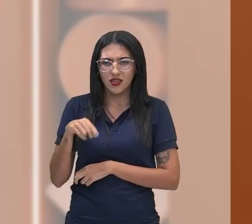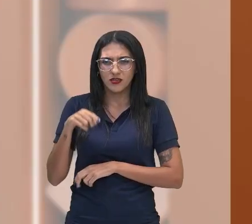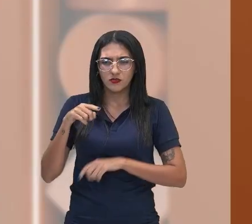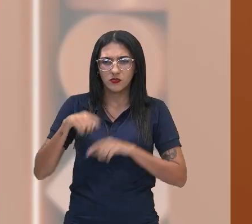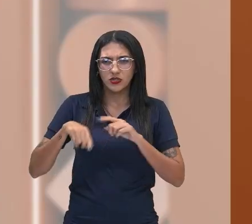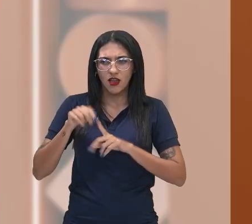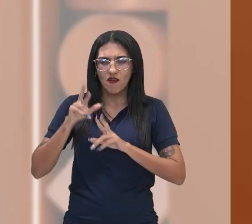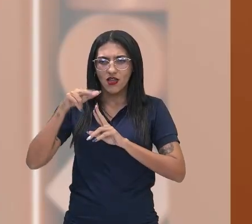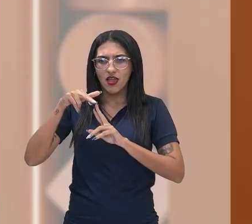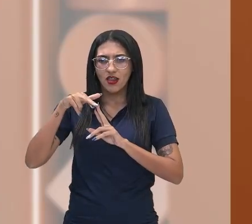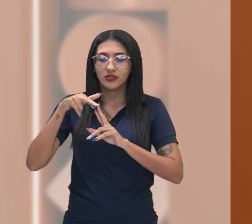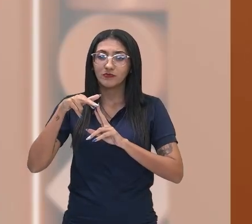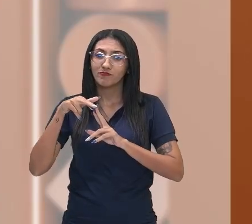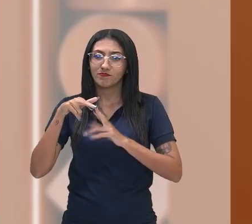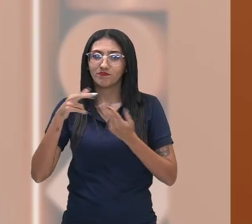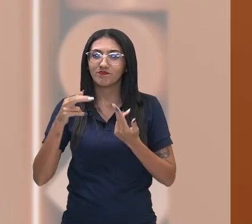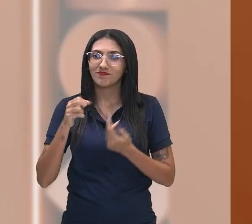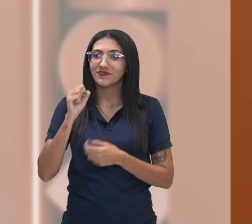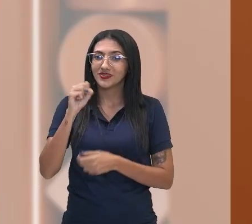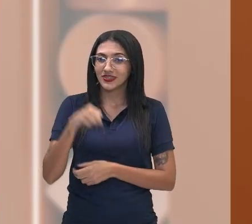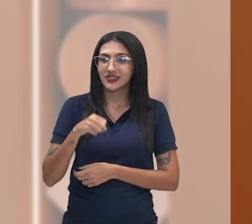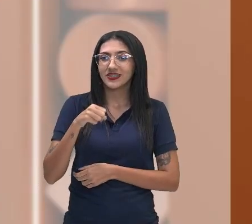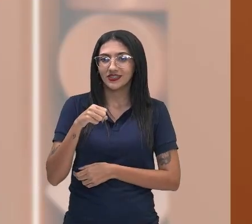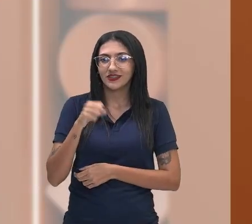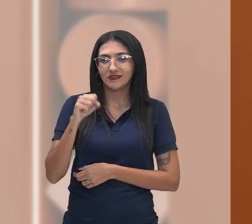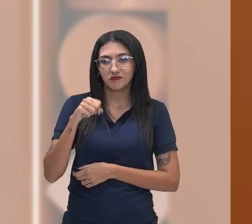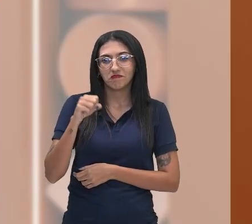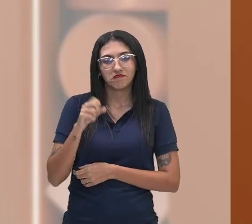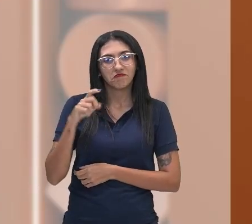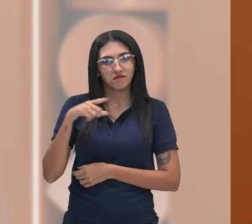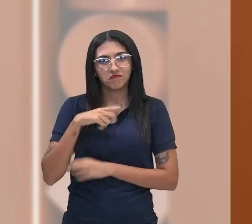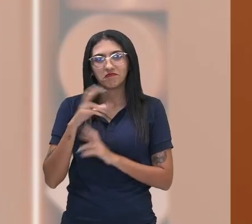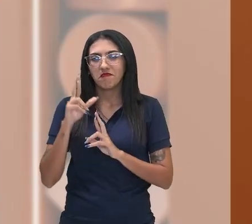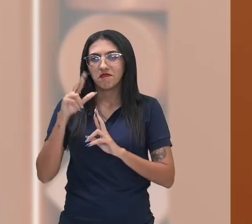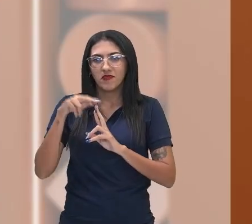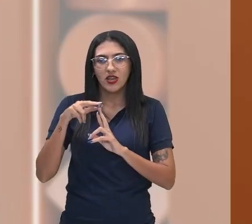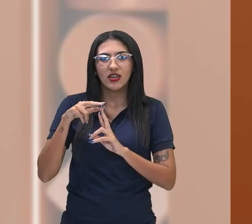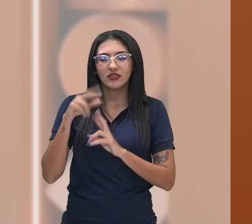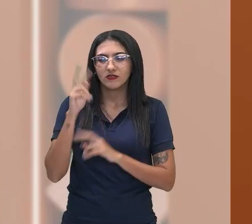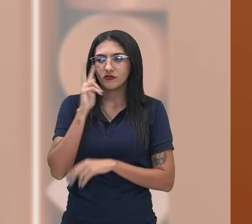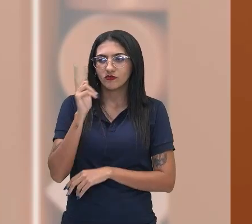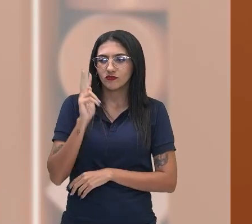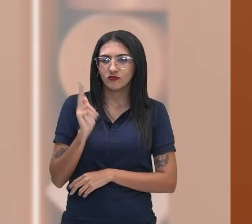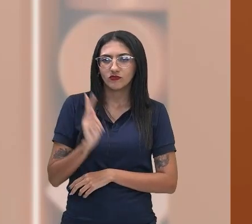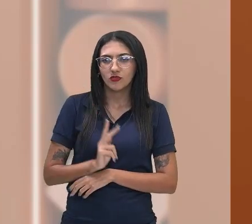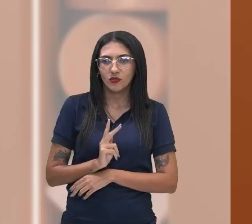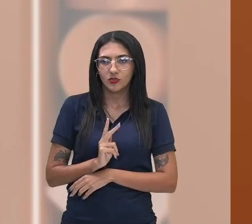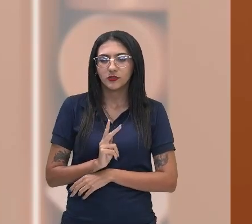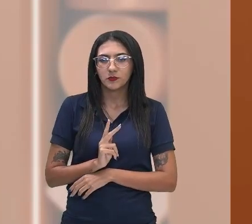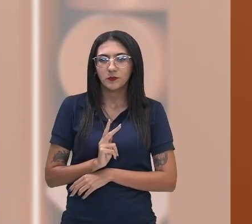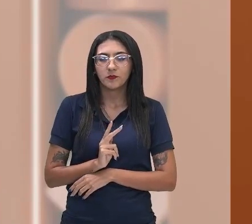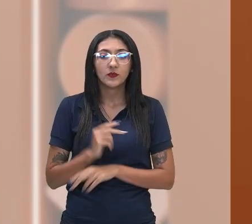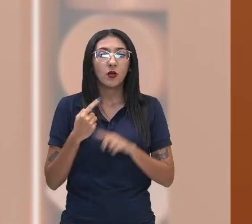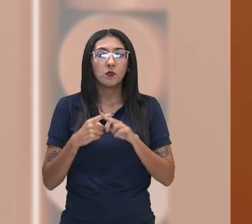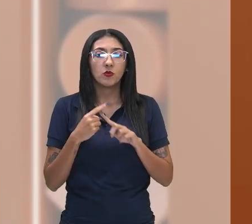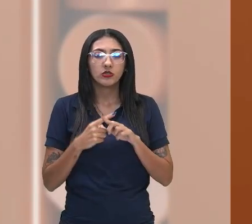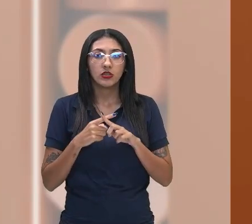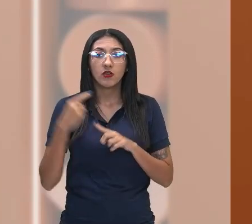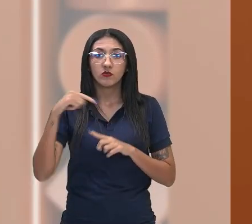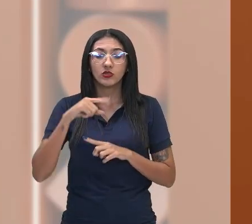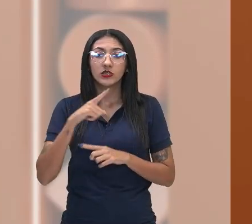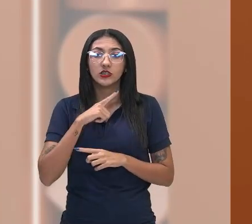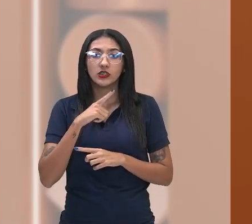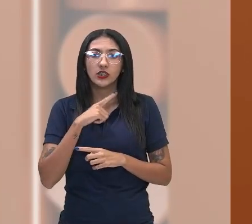Sim. O professor Ian te confirma, sim, elas são fontes históricas e materiais, pois justamente